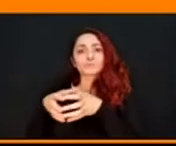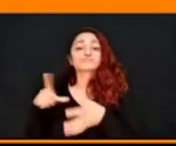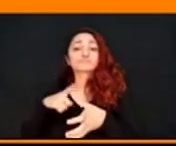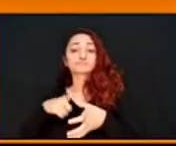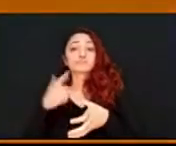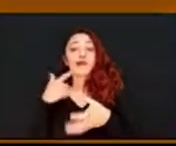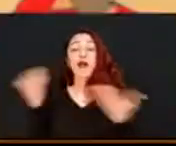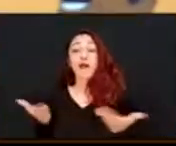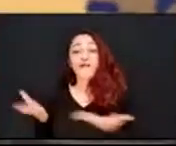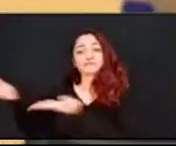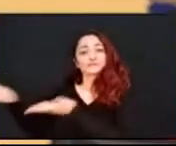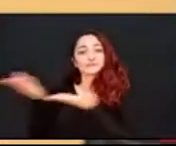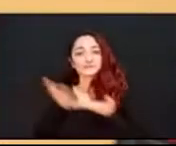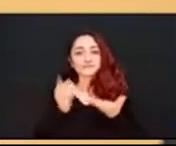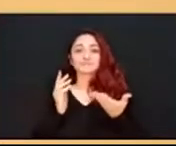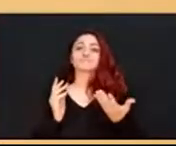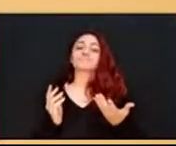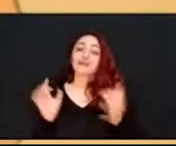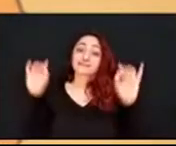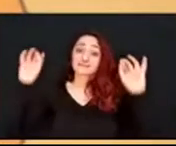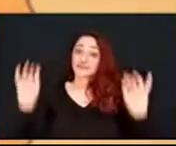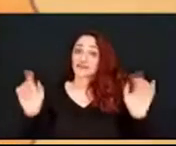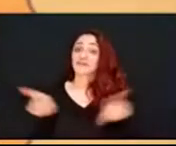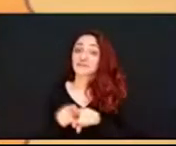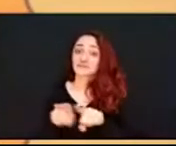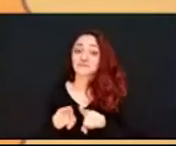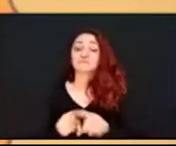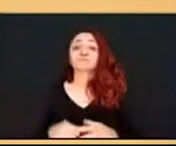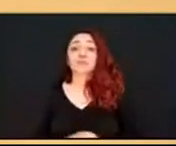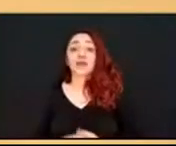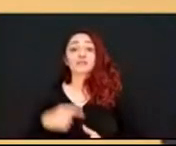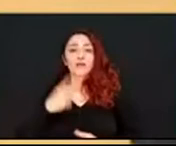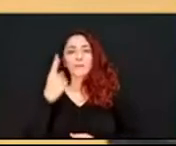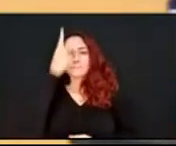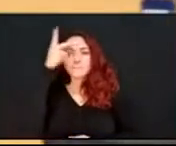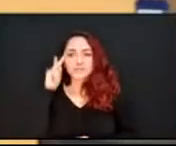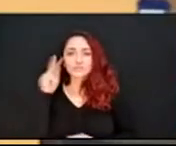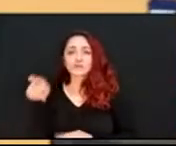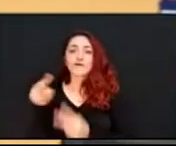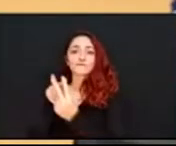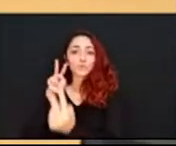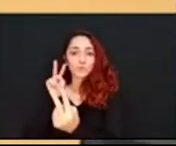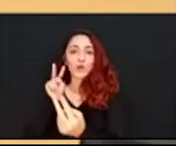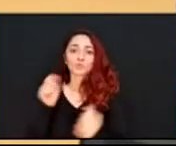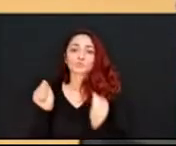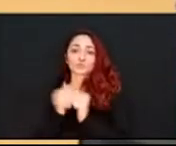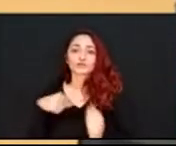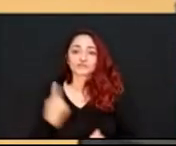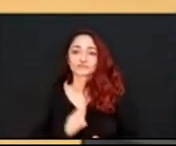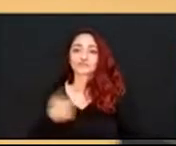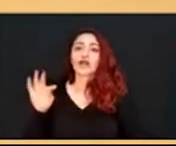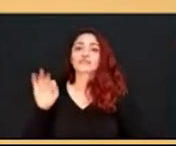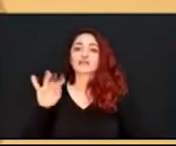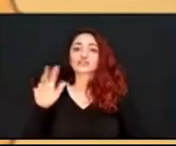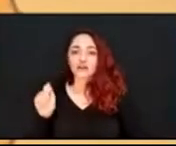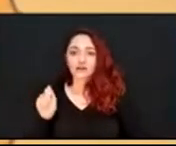convidados especiais que vão estar a gente vai ter uma pessoa online conosco eu já vou apresentar quero chamar a Tatiana Jorge que é